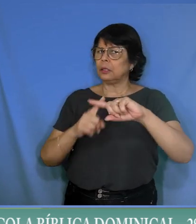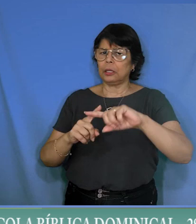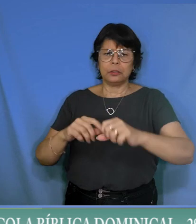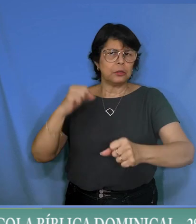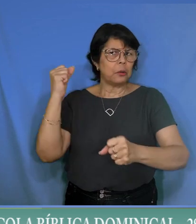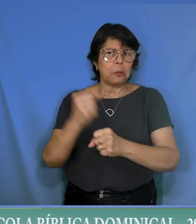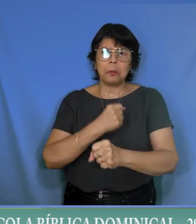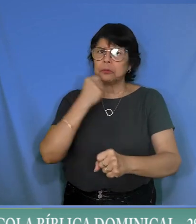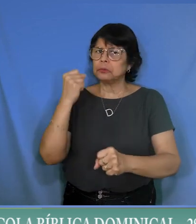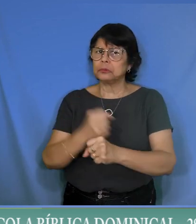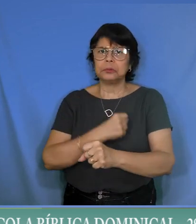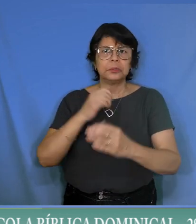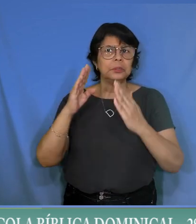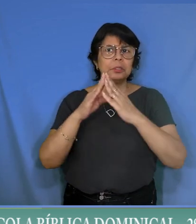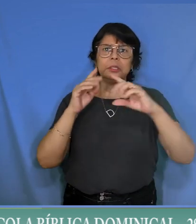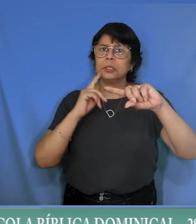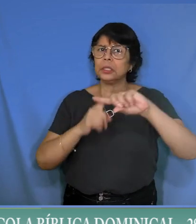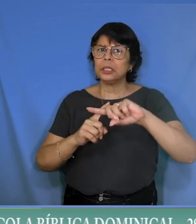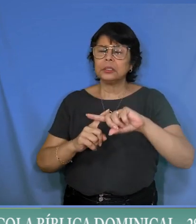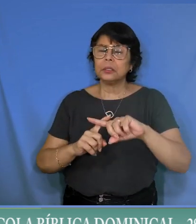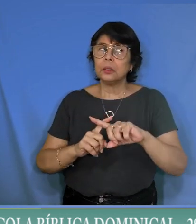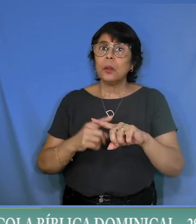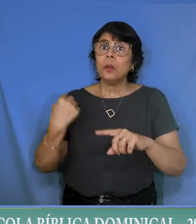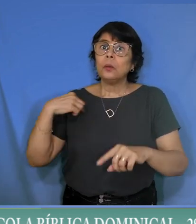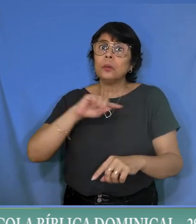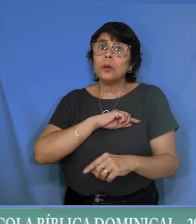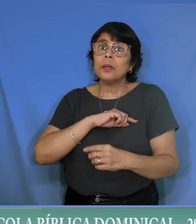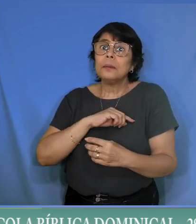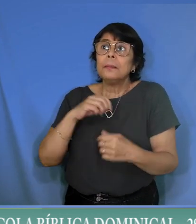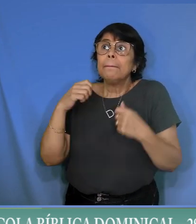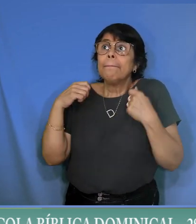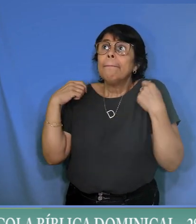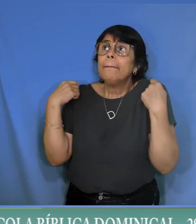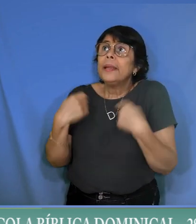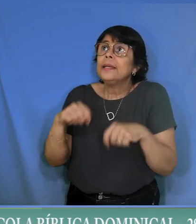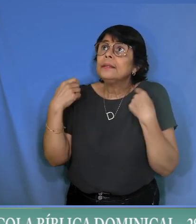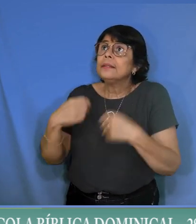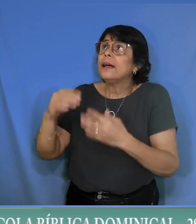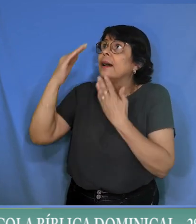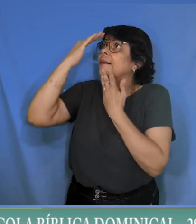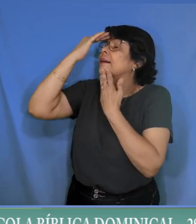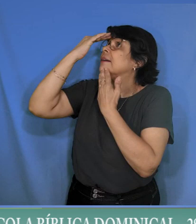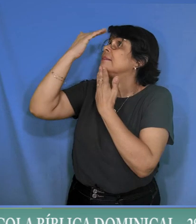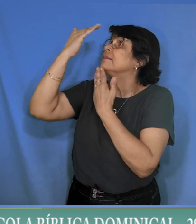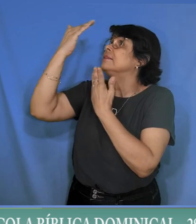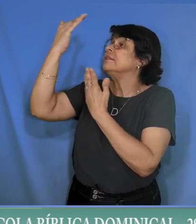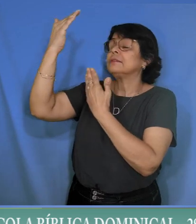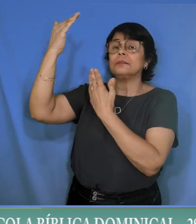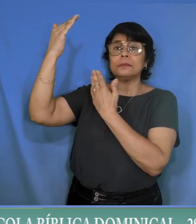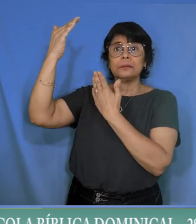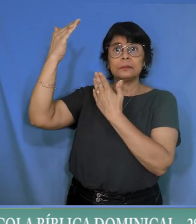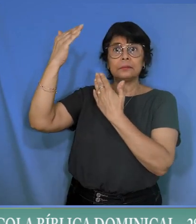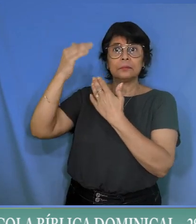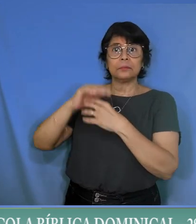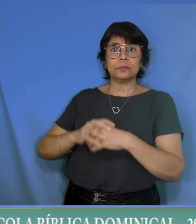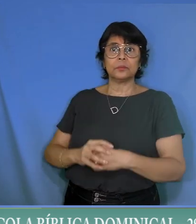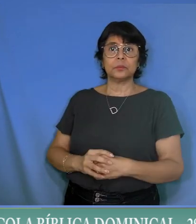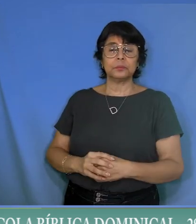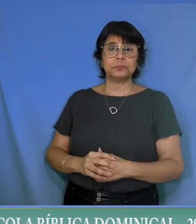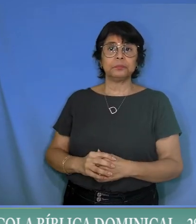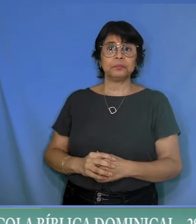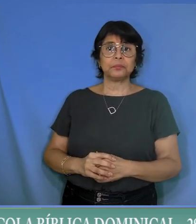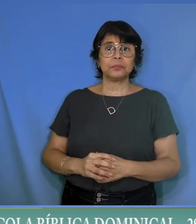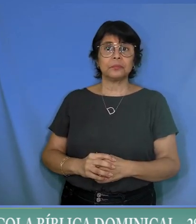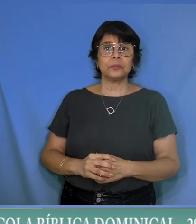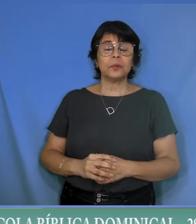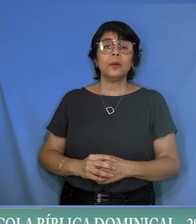polvorosa muitas vezes, e a igreja triste porque o pastor foi embora. Olha, sabe essas coisas que a gente guarda